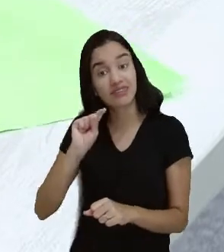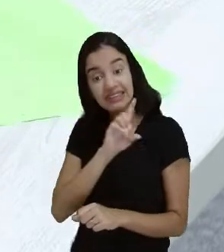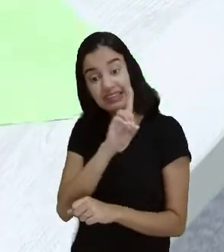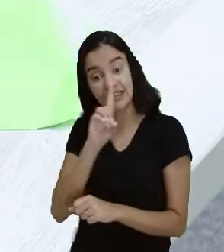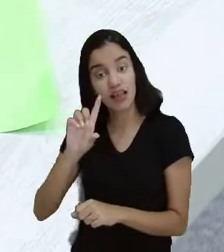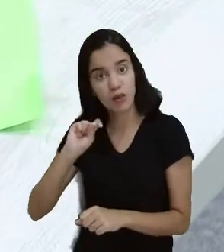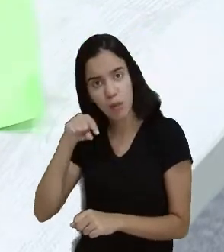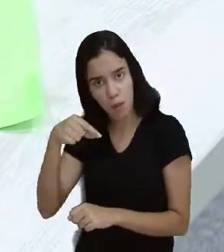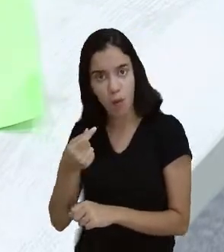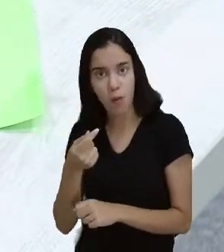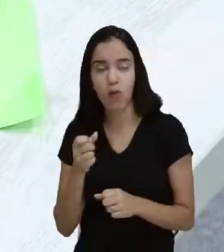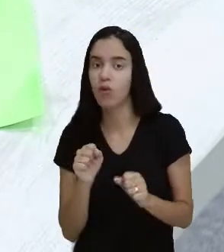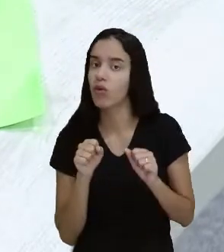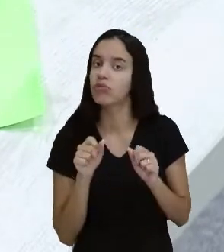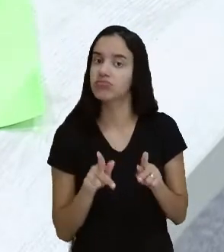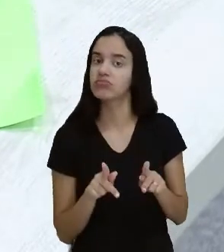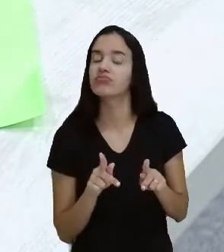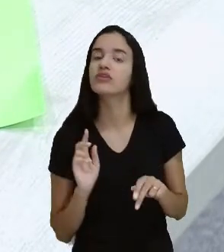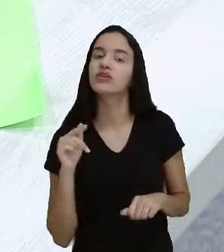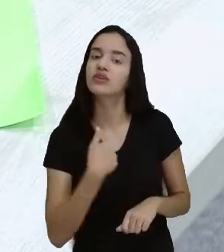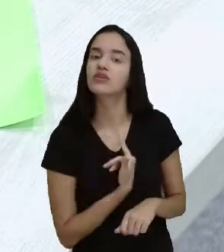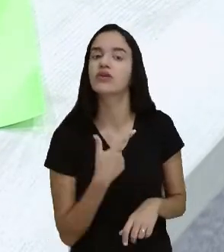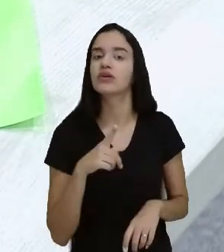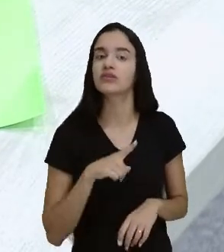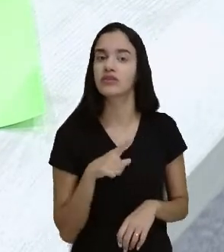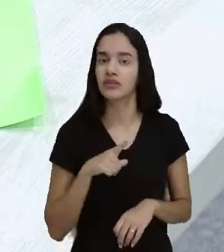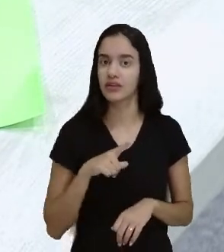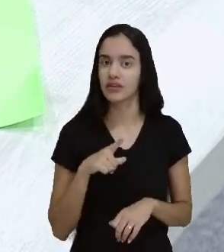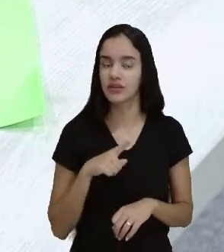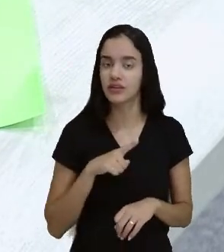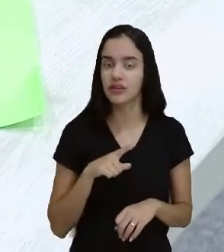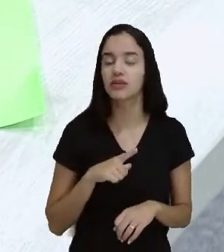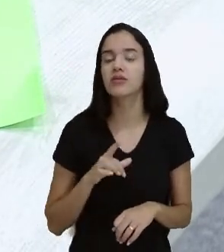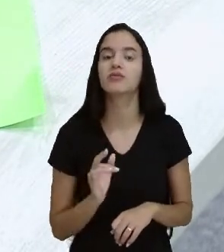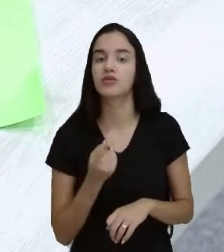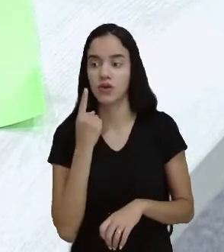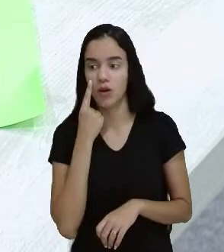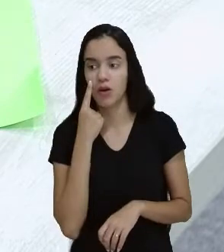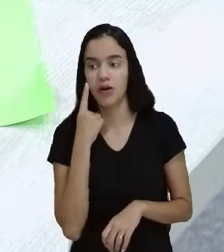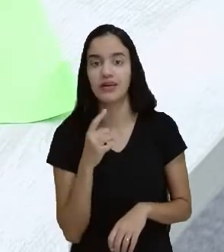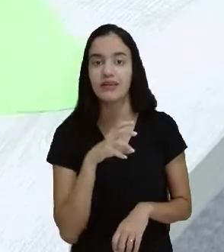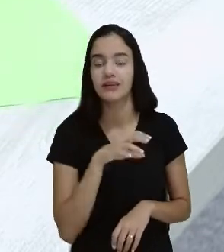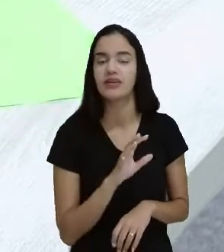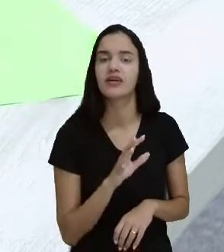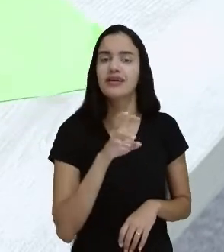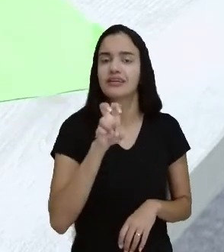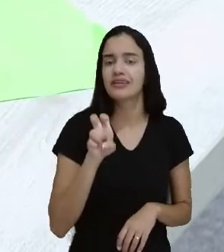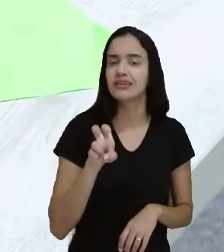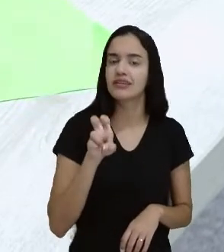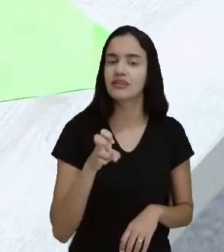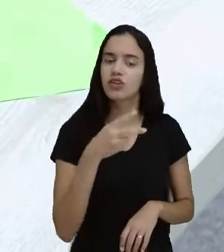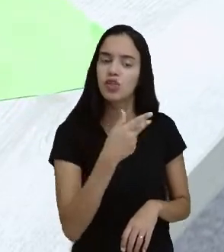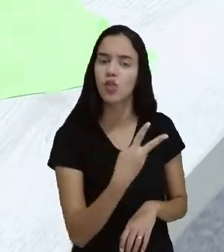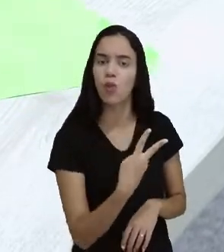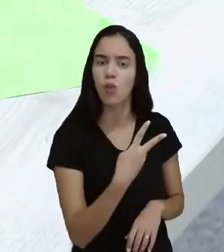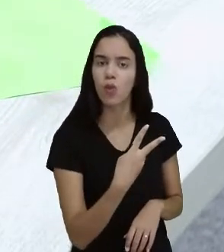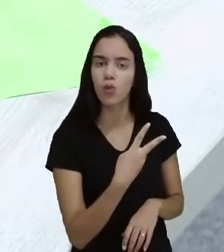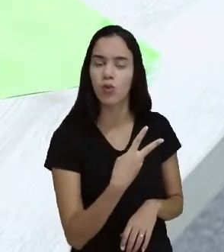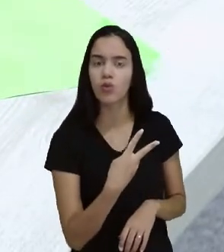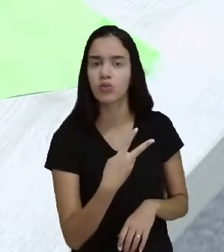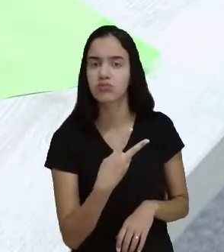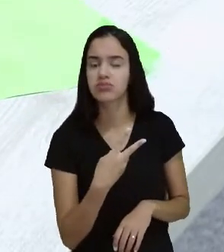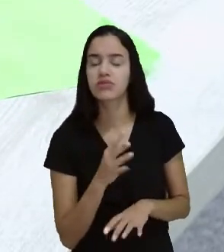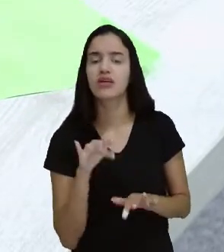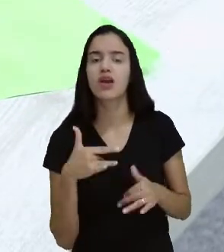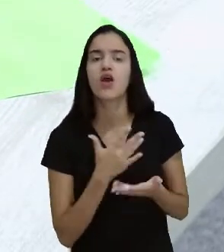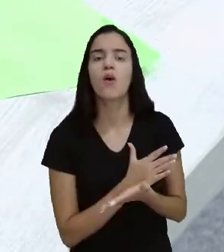né? Tá certo? Então, nós temos aqui, olha, 5 e 2. Por que eu comecei aqui, por trás? Porque eu